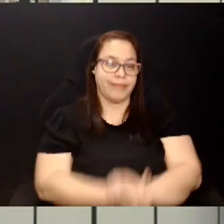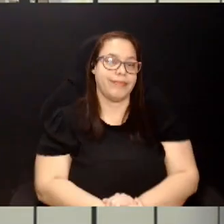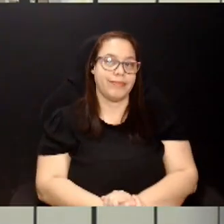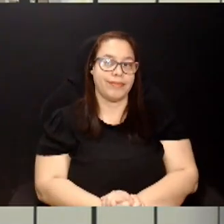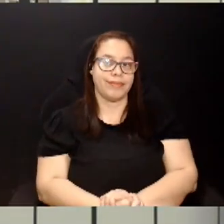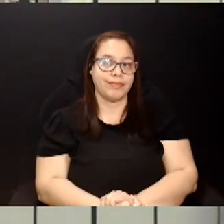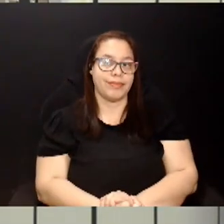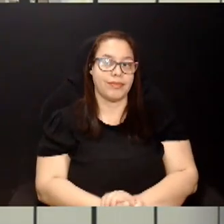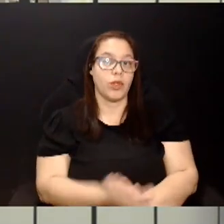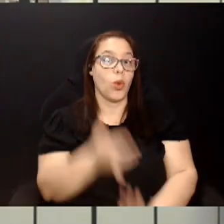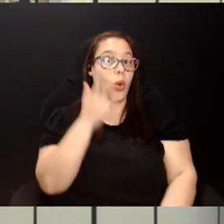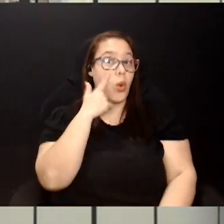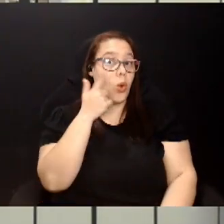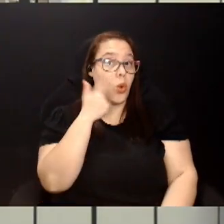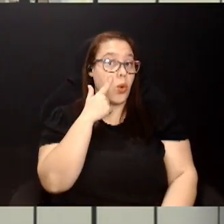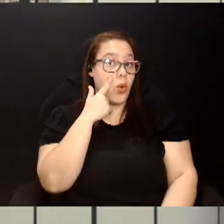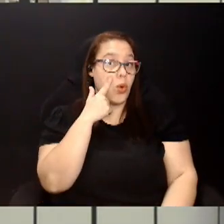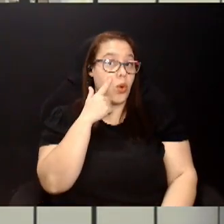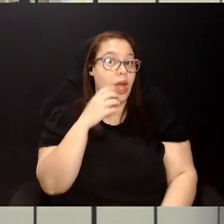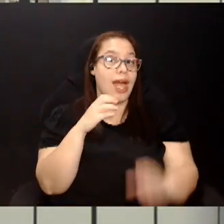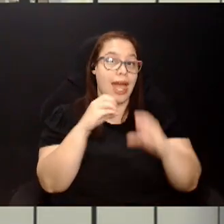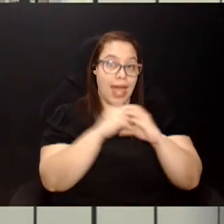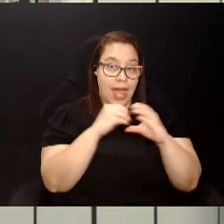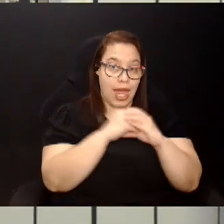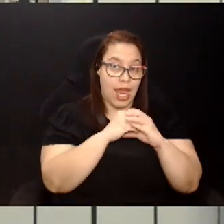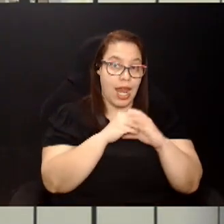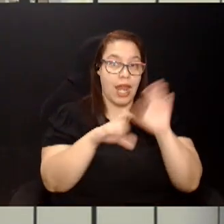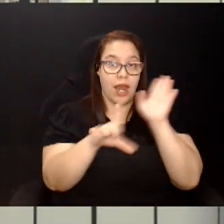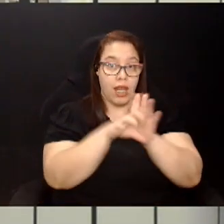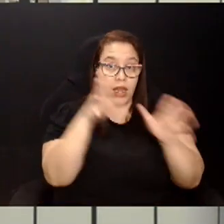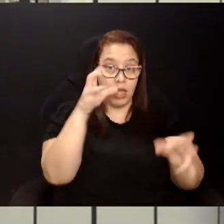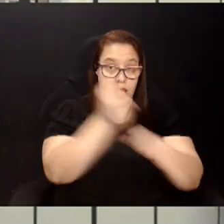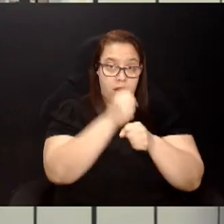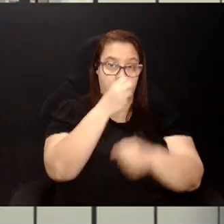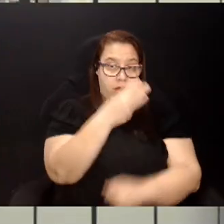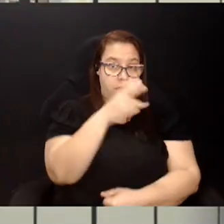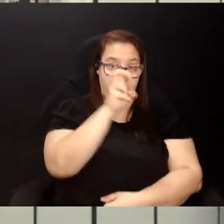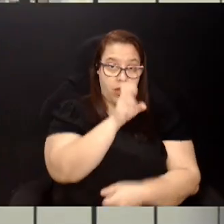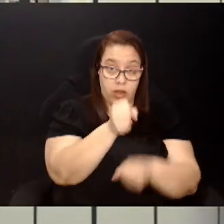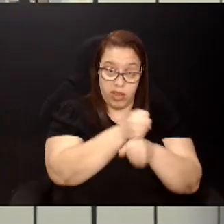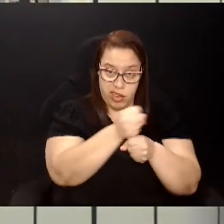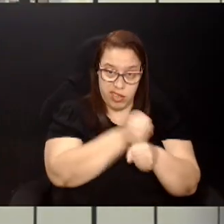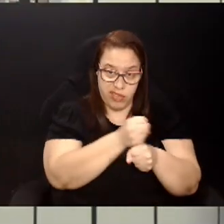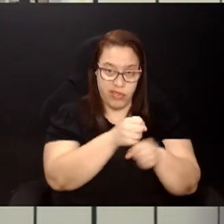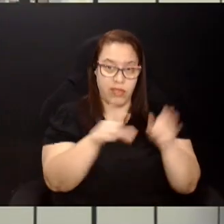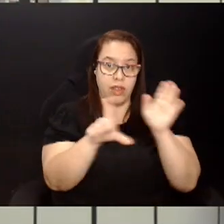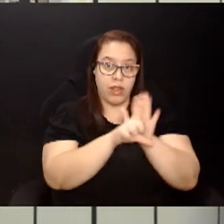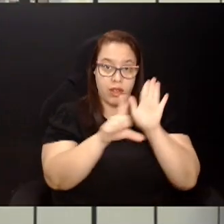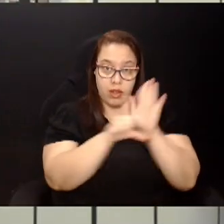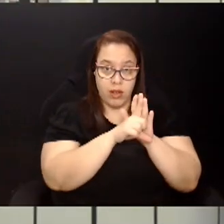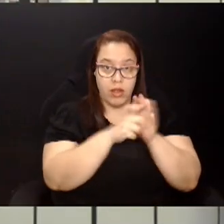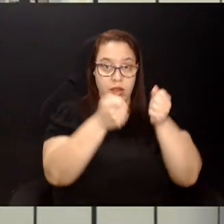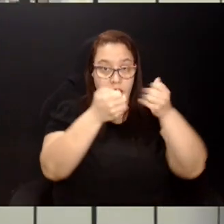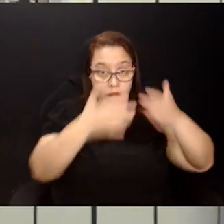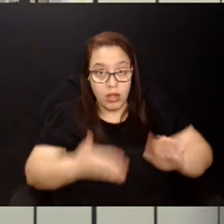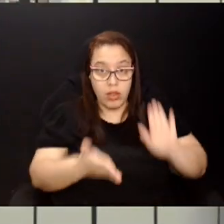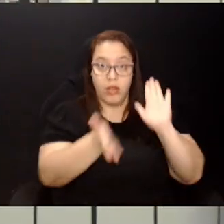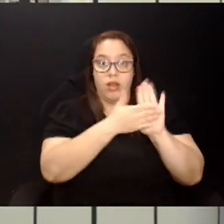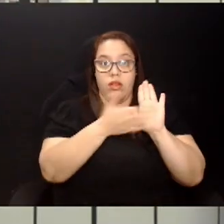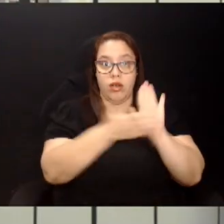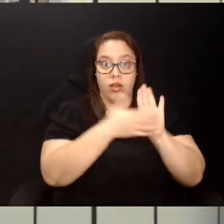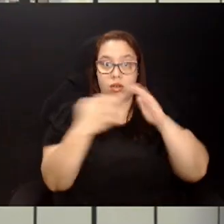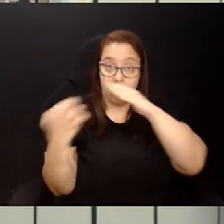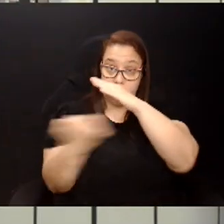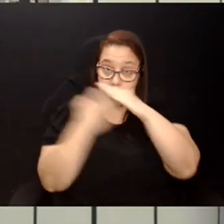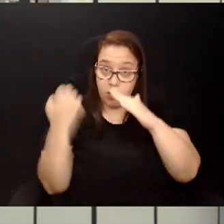Olha só, a lei de cotas acaba de completar 35 anos. A legislação estabelece que empresas com